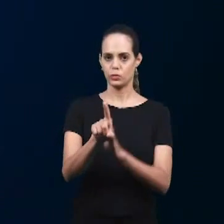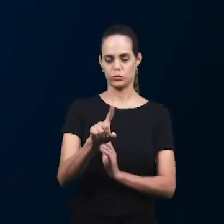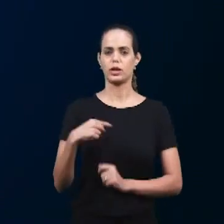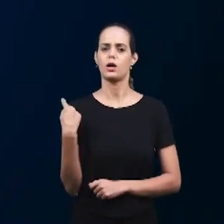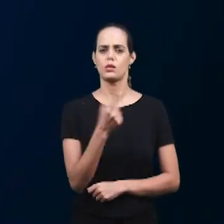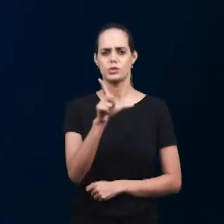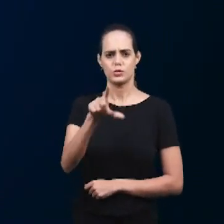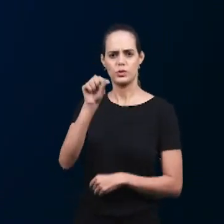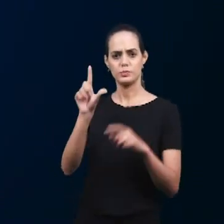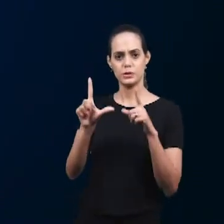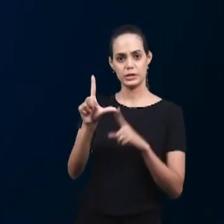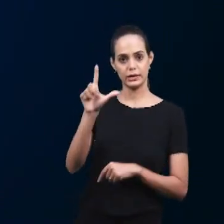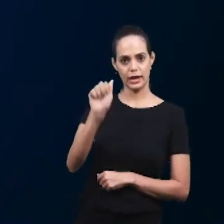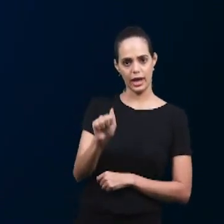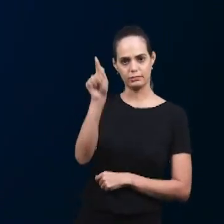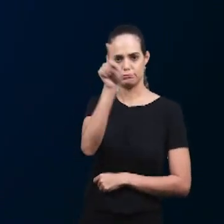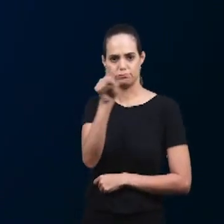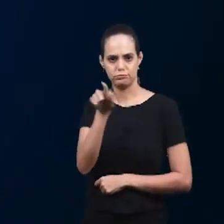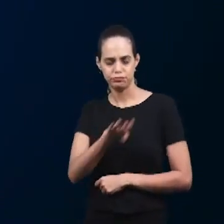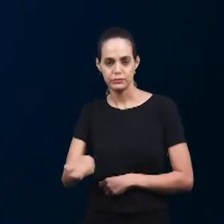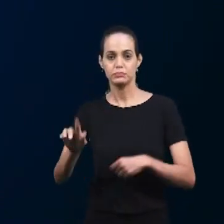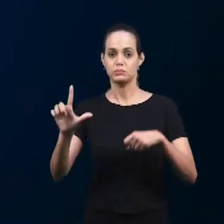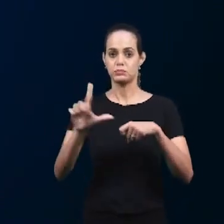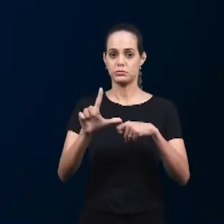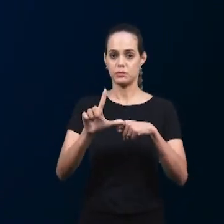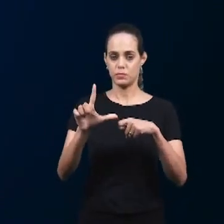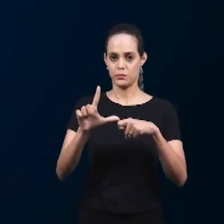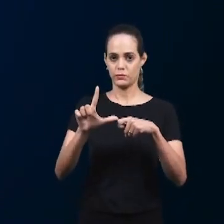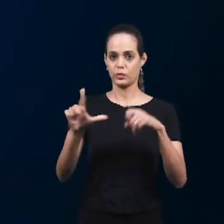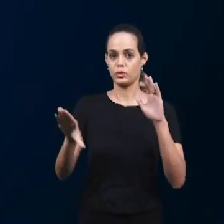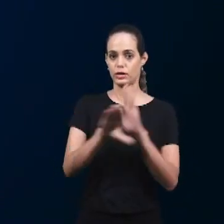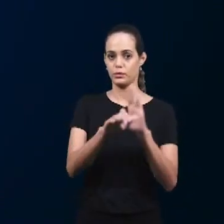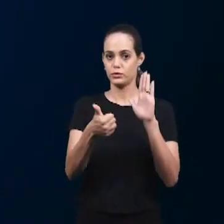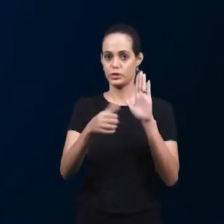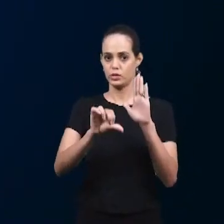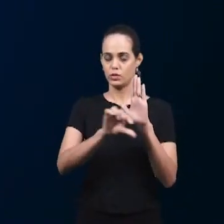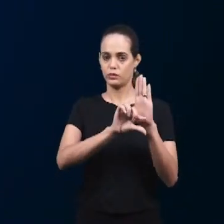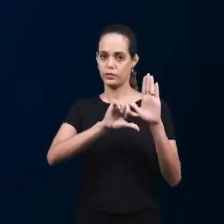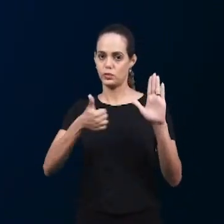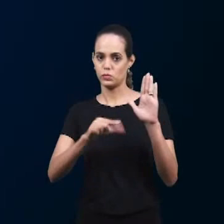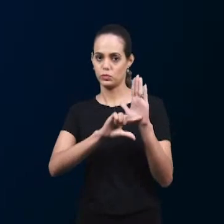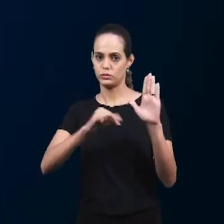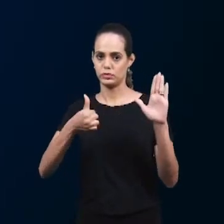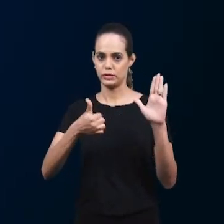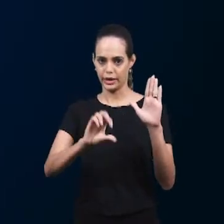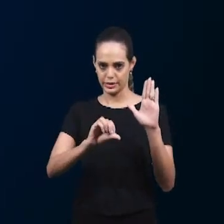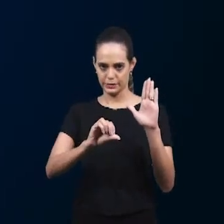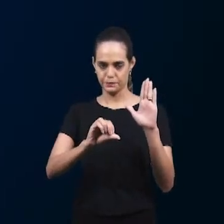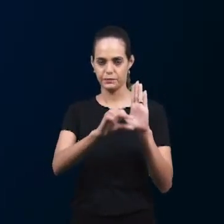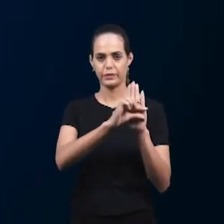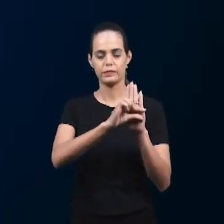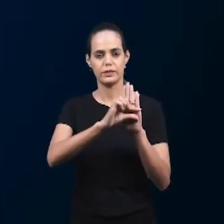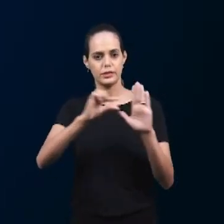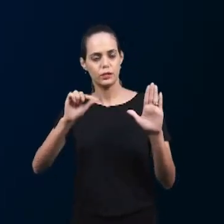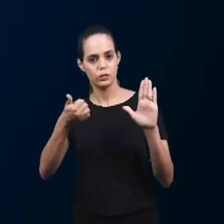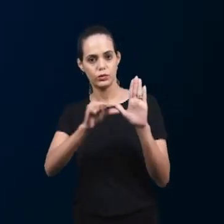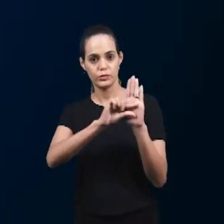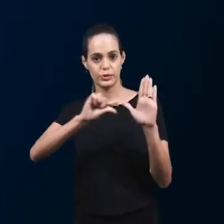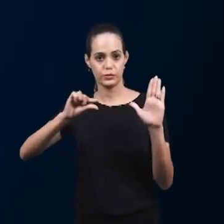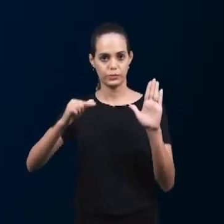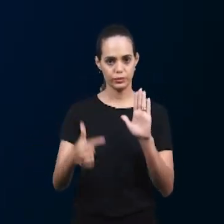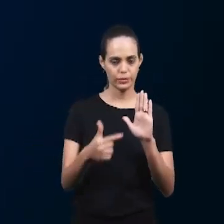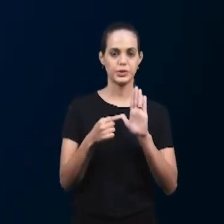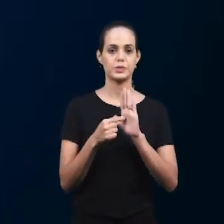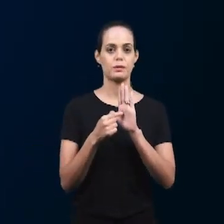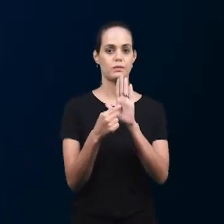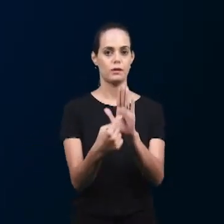Nós escolhemos a letra A, Zaqueu, que está lá em Lucas 19, do 1 ao 10. O versículo